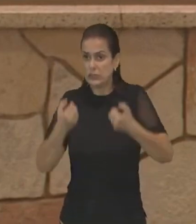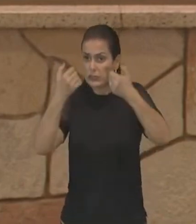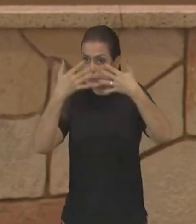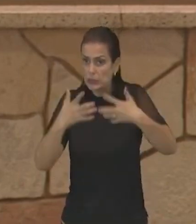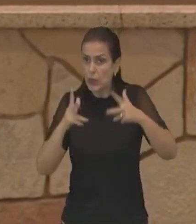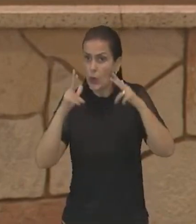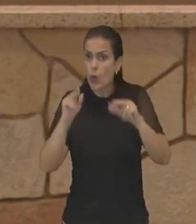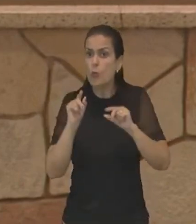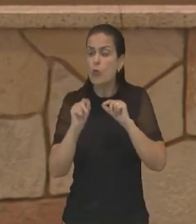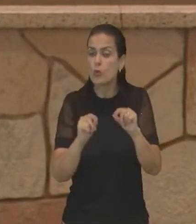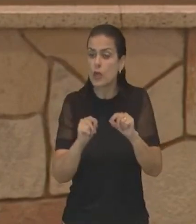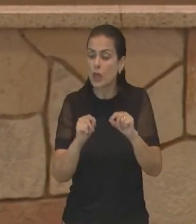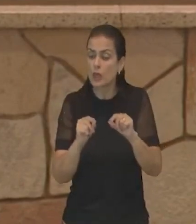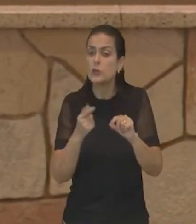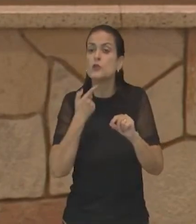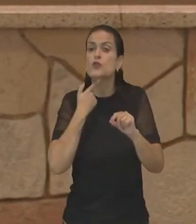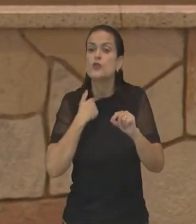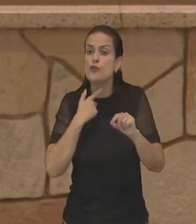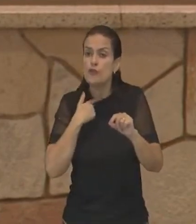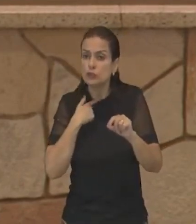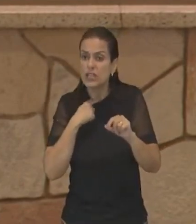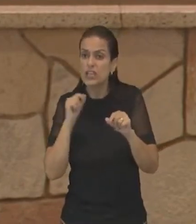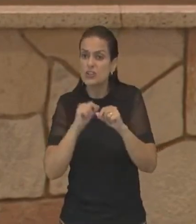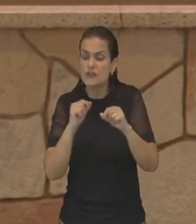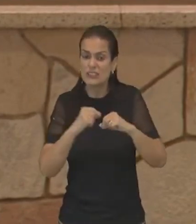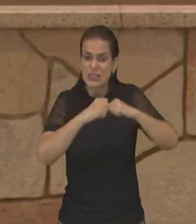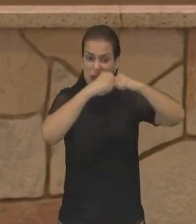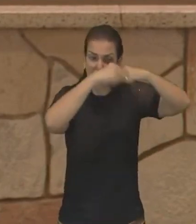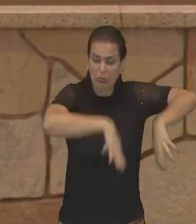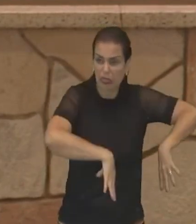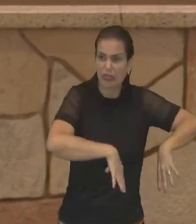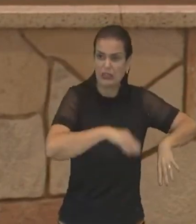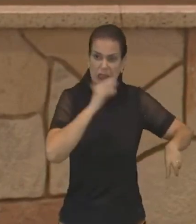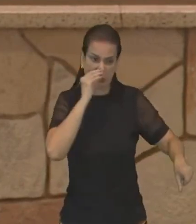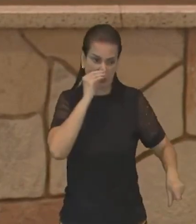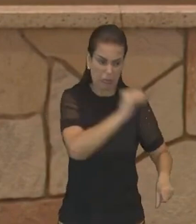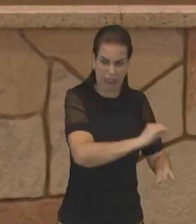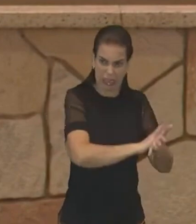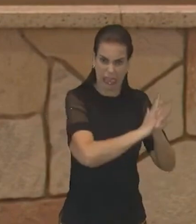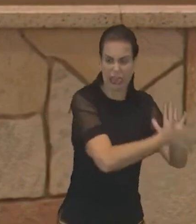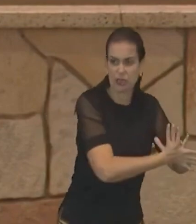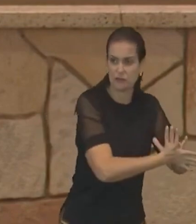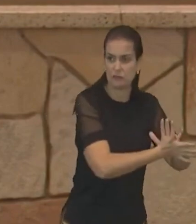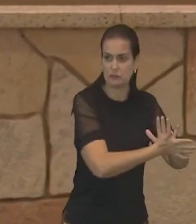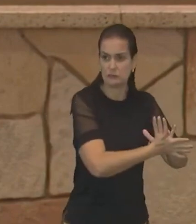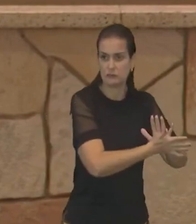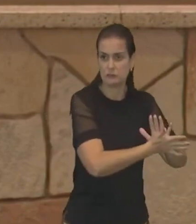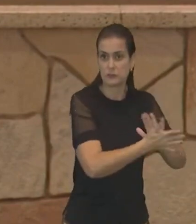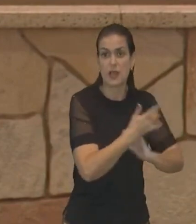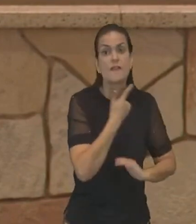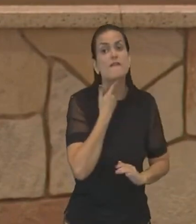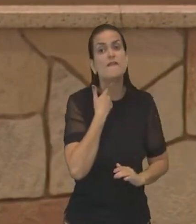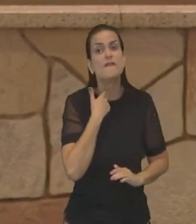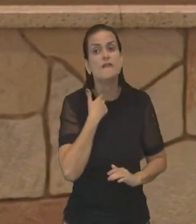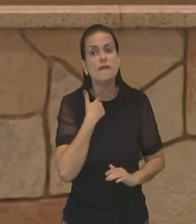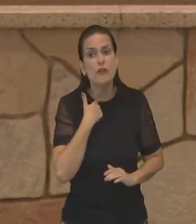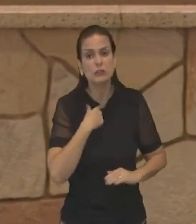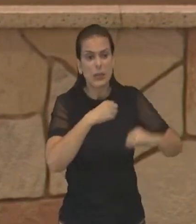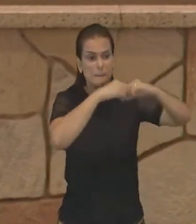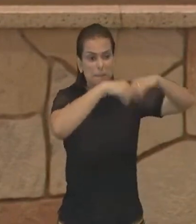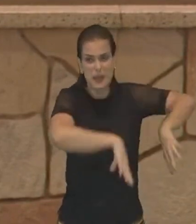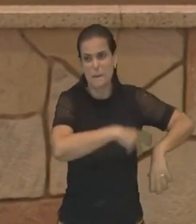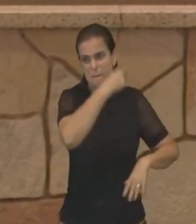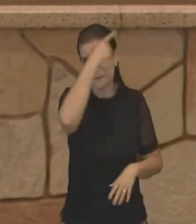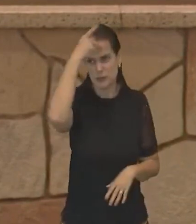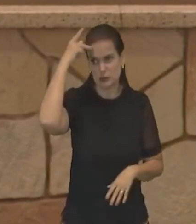uma pretensão de causar dano e hostilizar alguém. Pretensão de causar dano ou